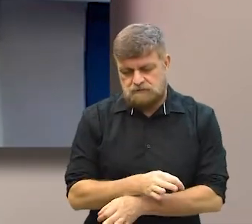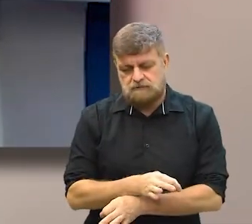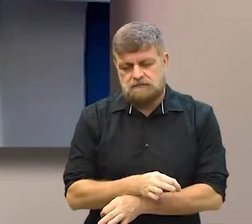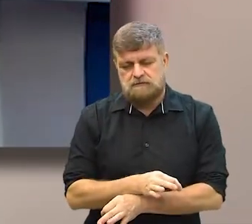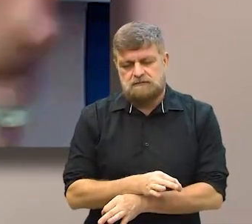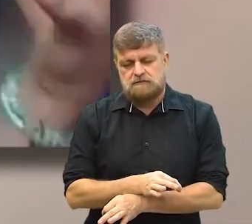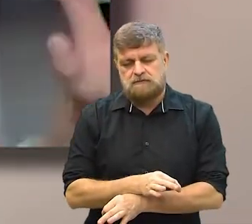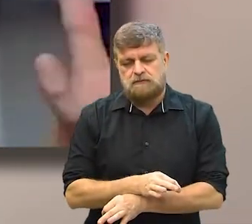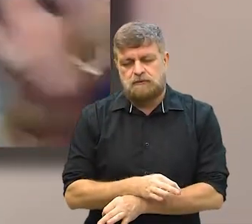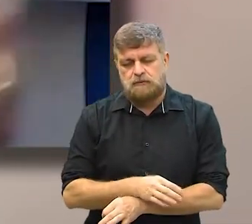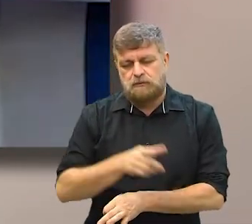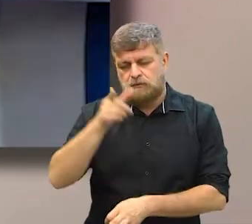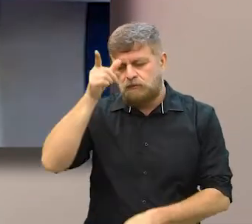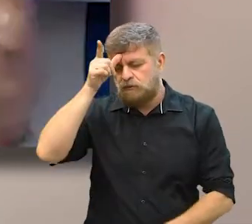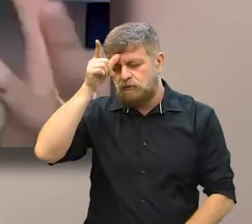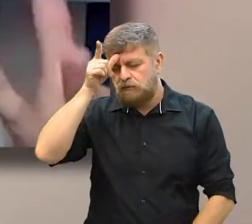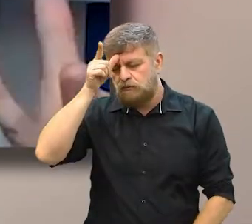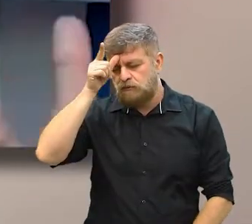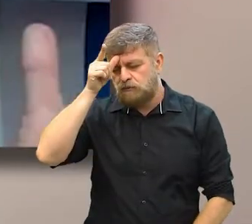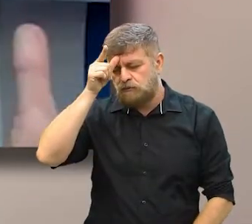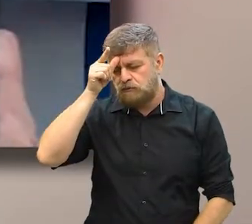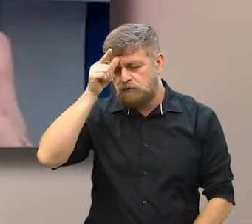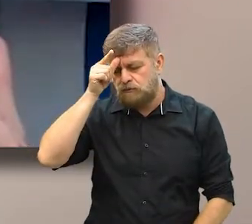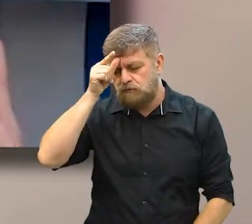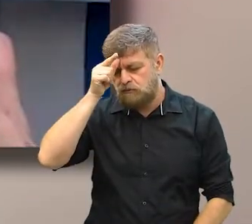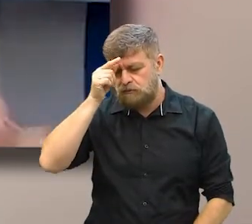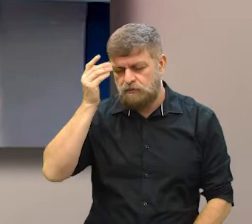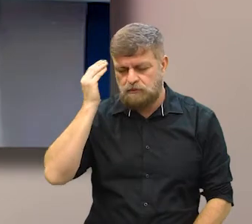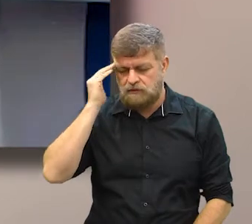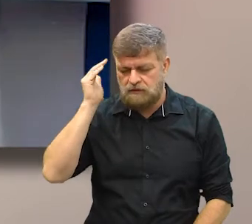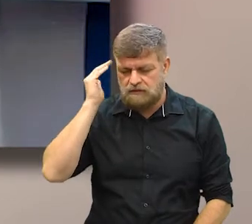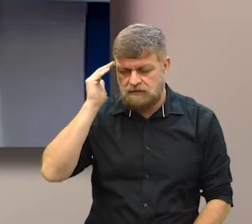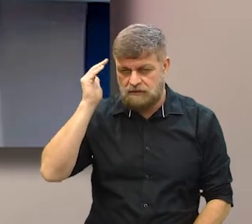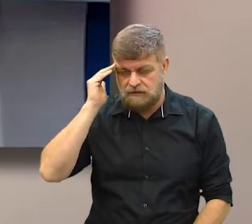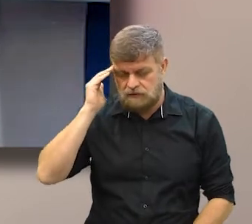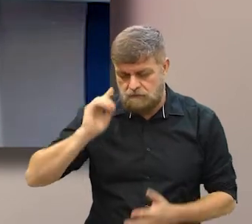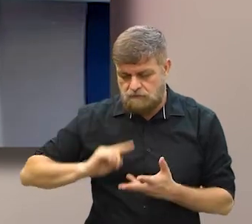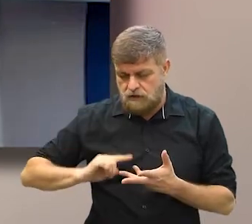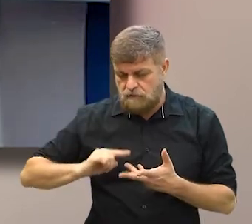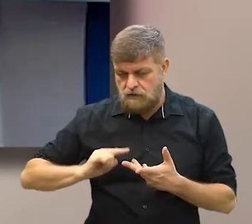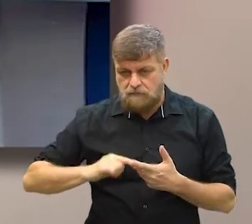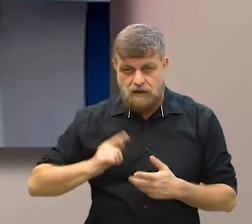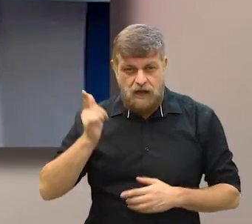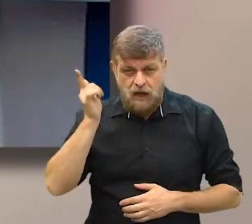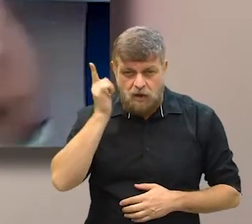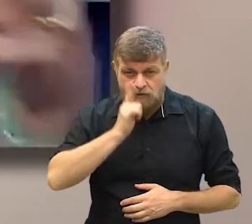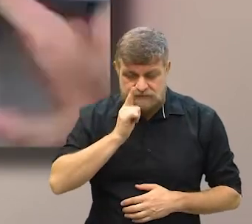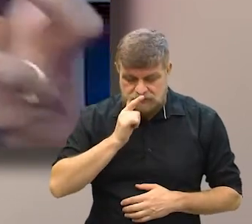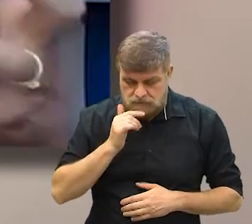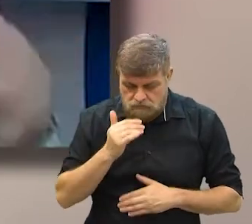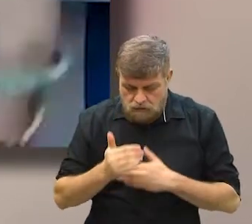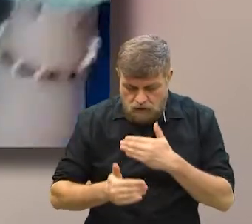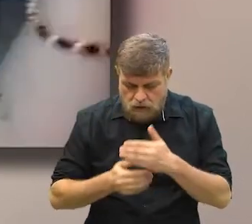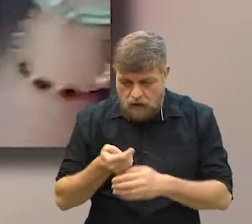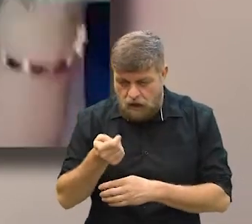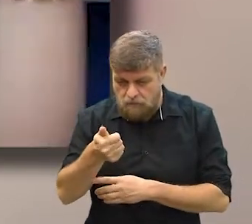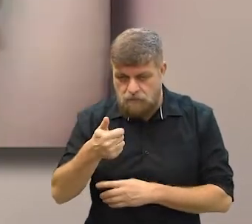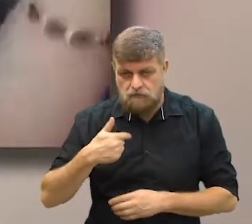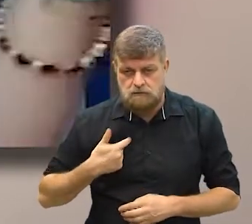você entendendo todos esses mecanismos da meditação e conseguindo aos